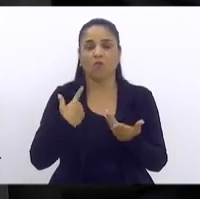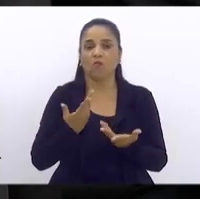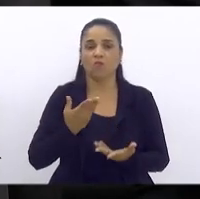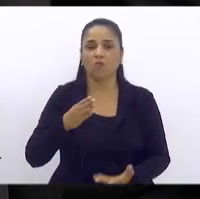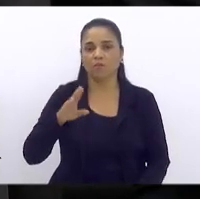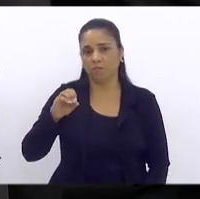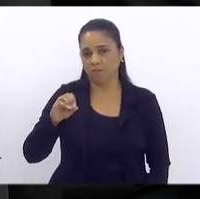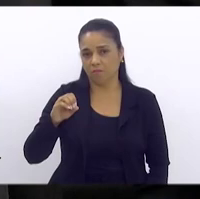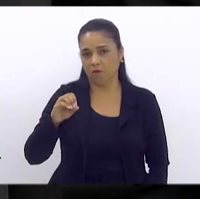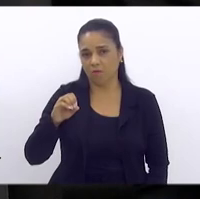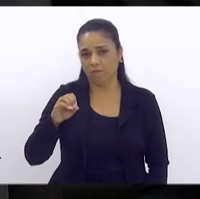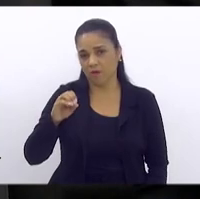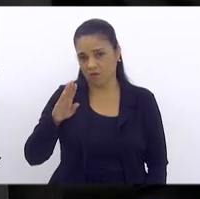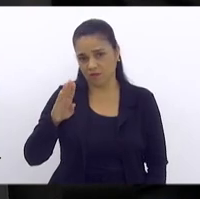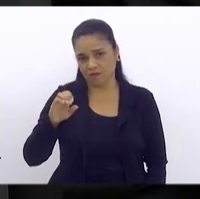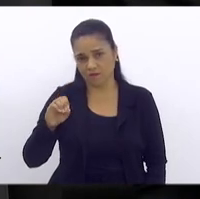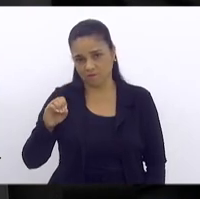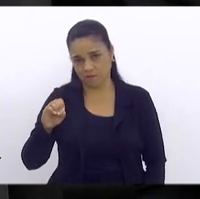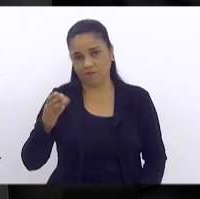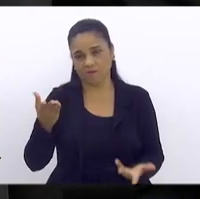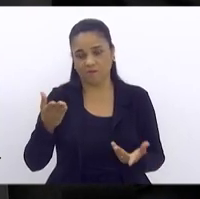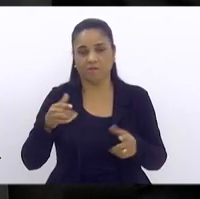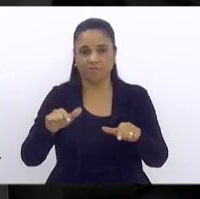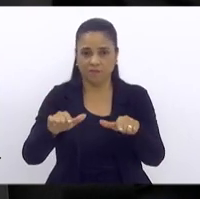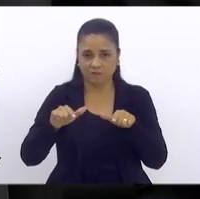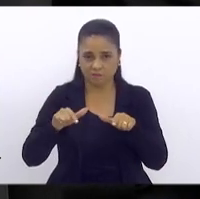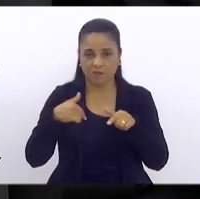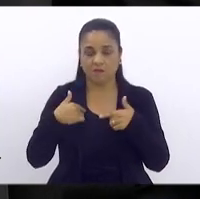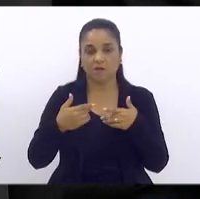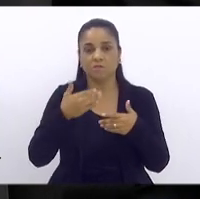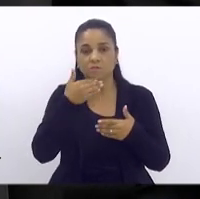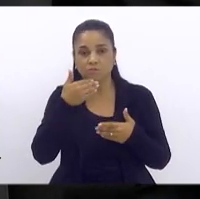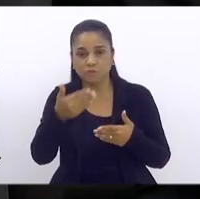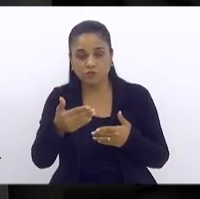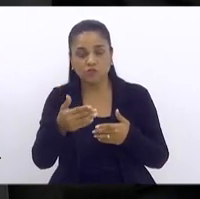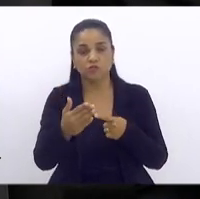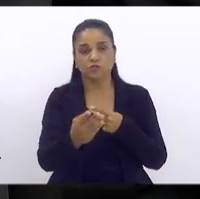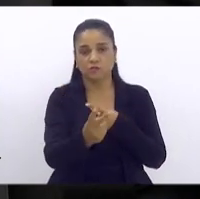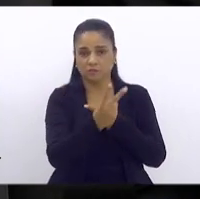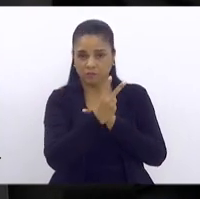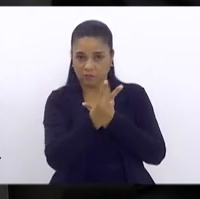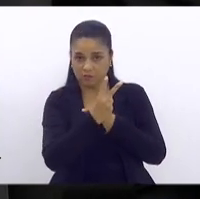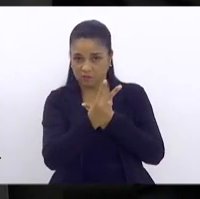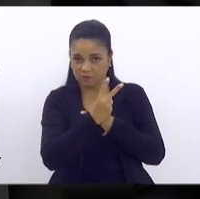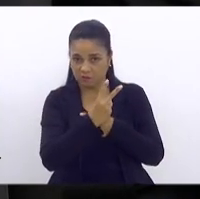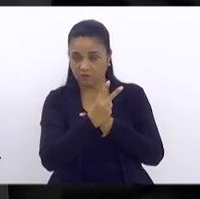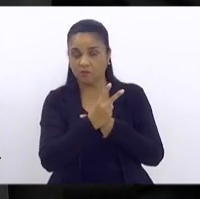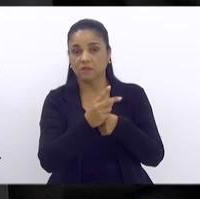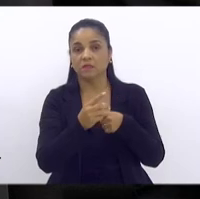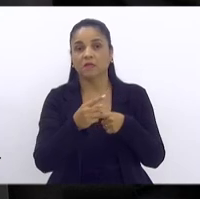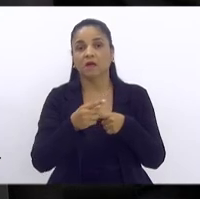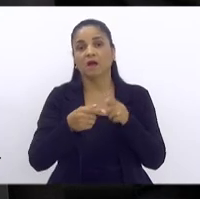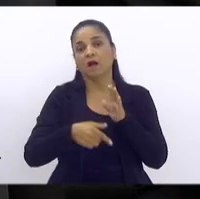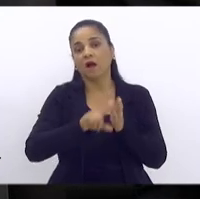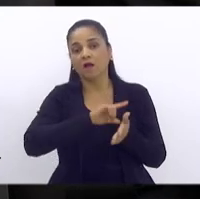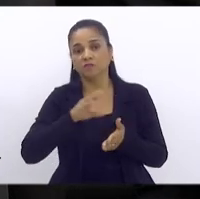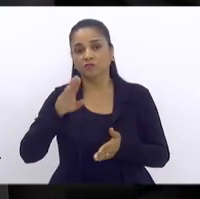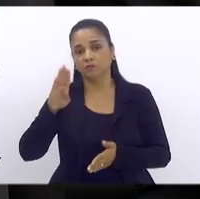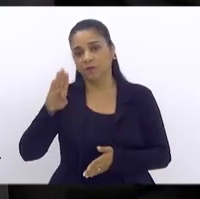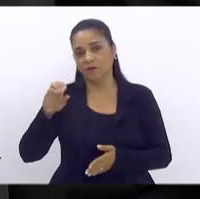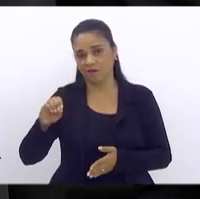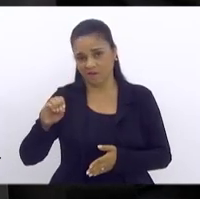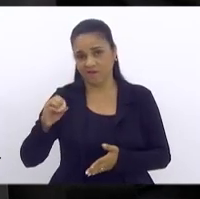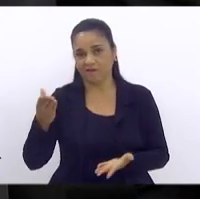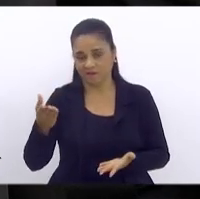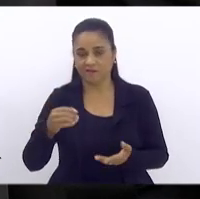super importante, né? A vítima poder fazer o requerimento da medida protetiva antes mesmo de ter um BO. Porque muitas vezes você tem uma dificuldade